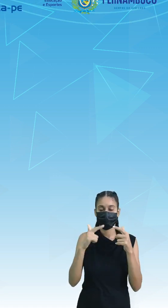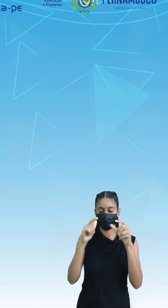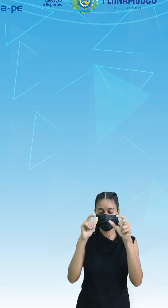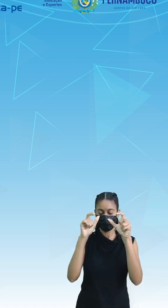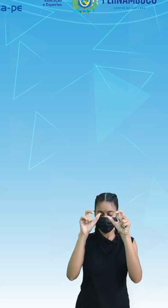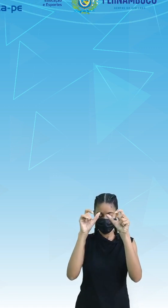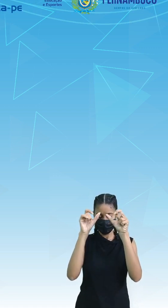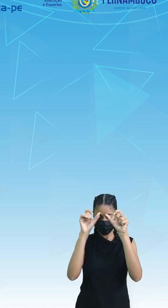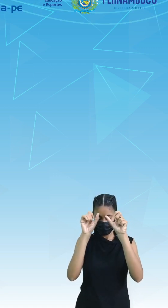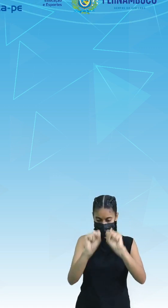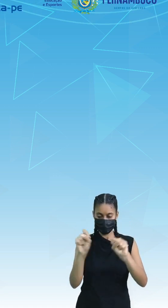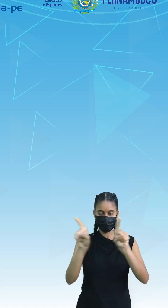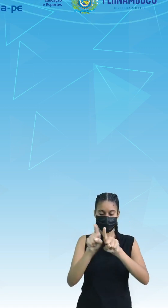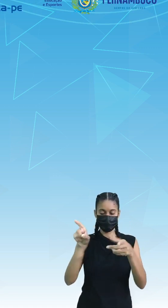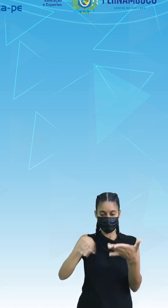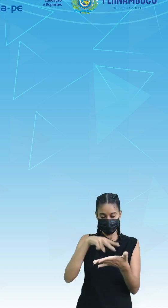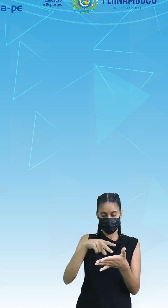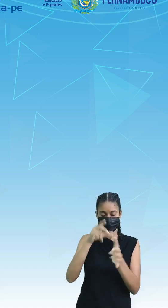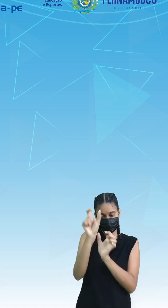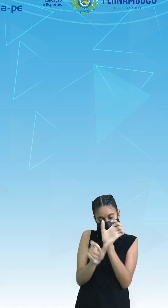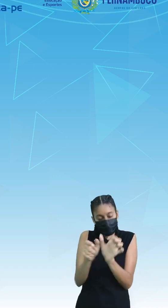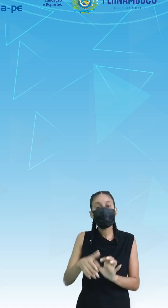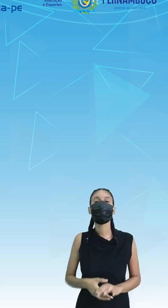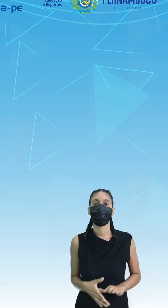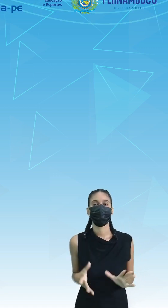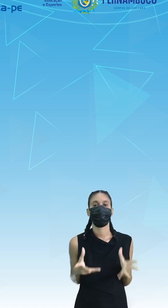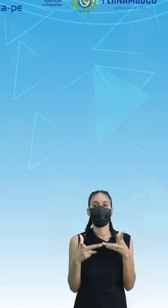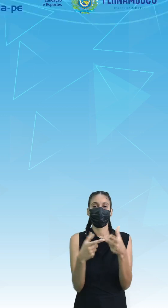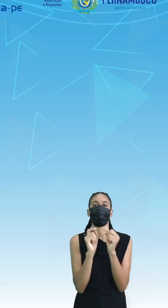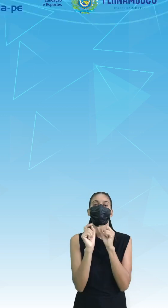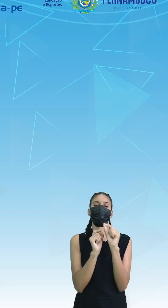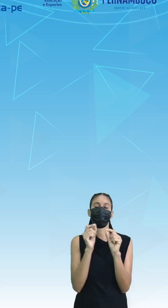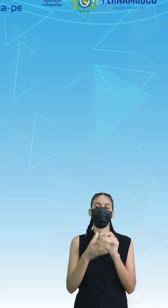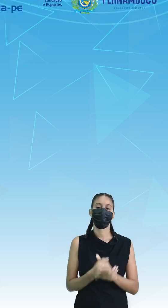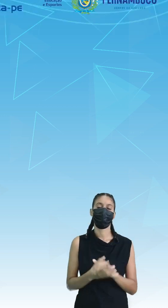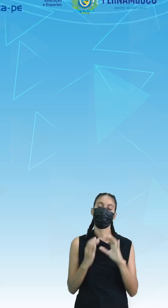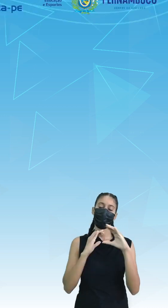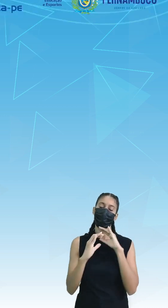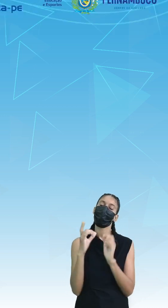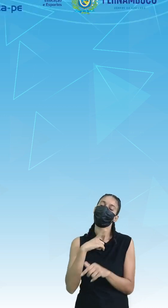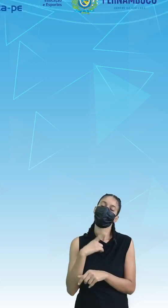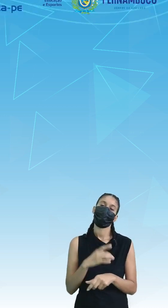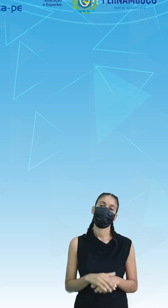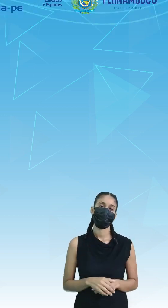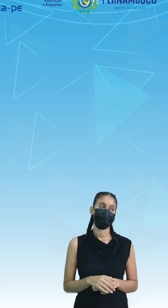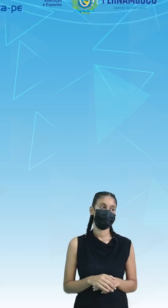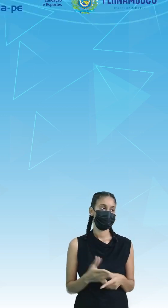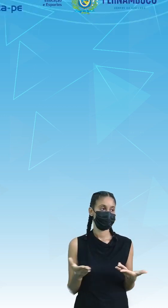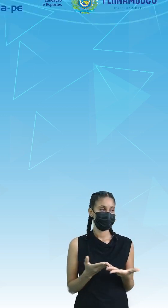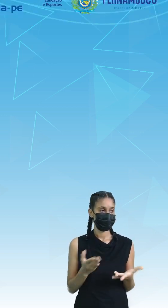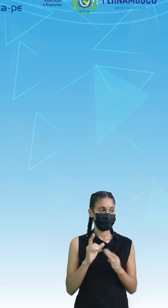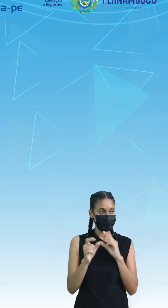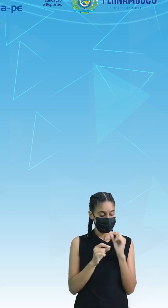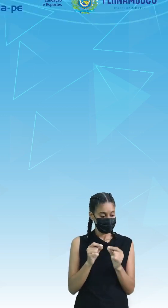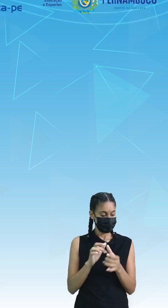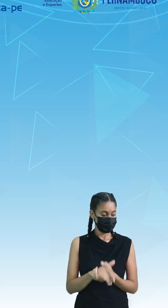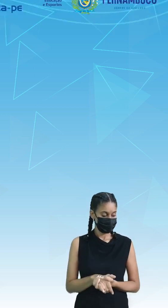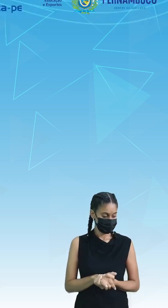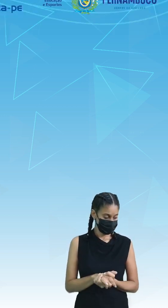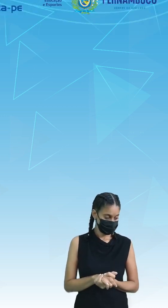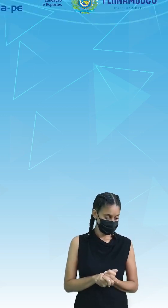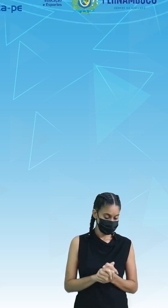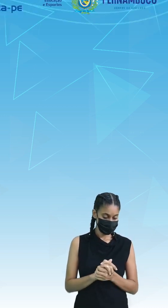a dança, os trejeitos, tudo isso há uma comunicação. E aqui eu trago mais um pouco sobre